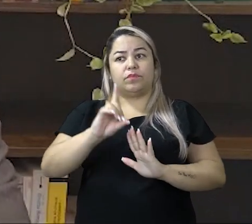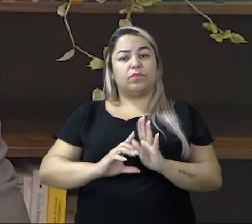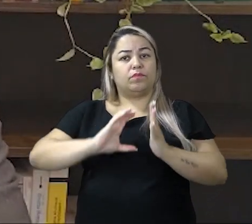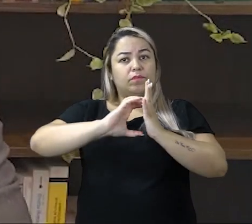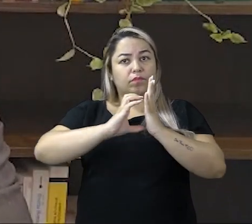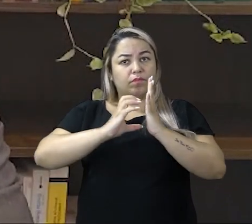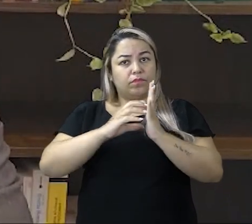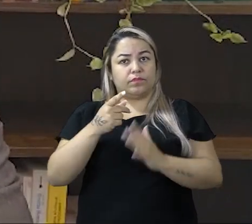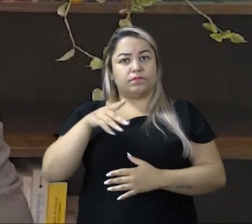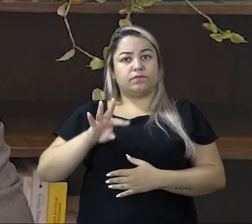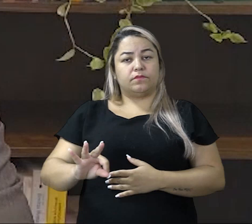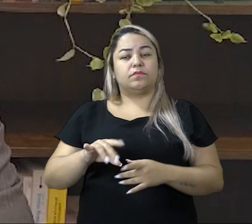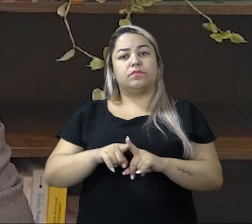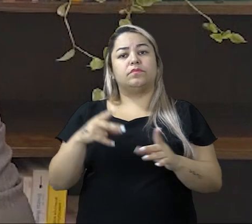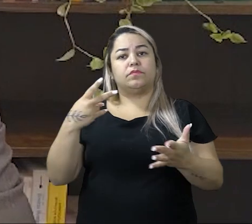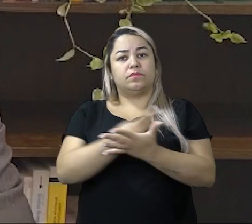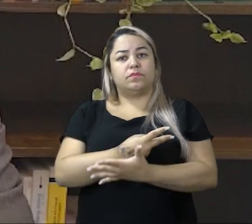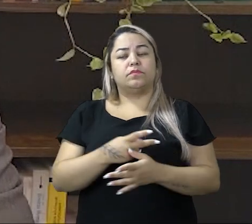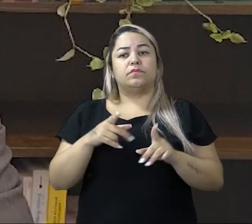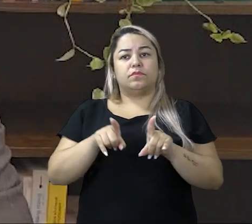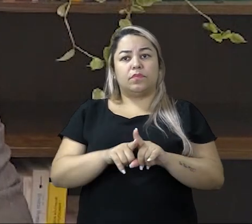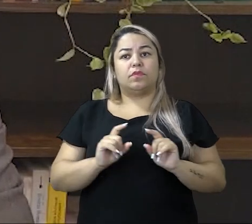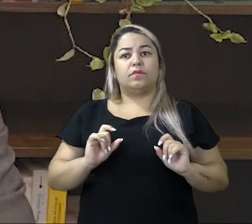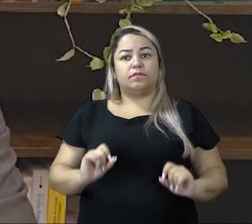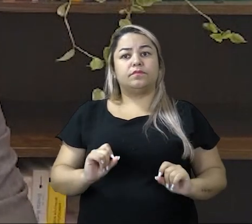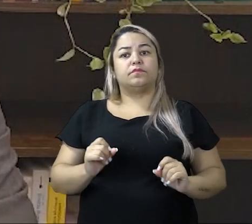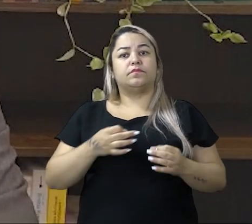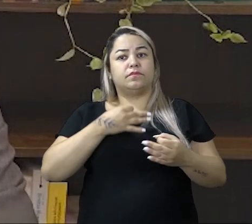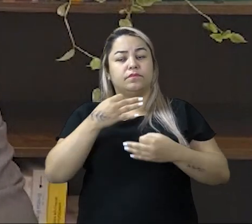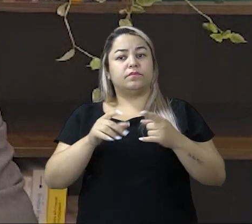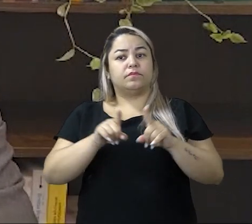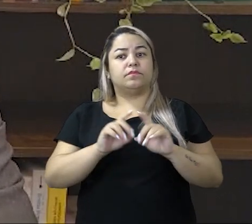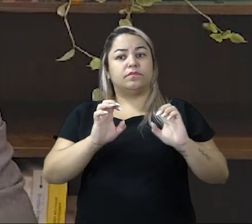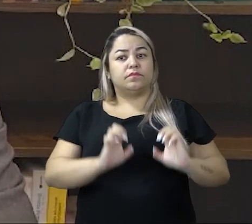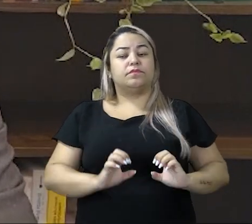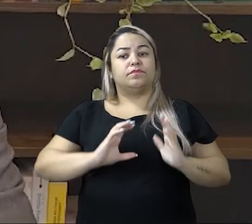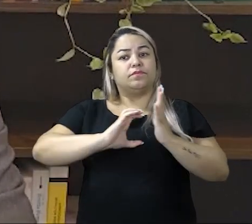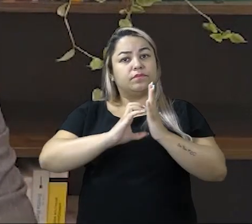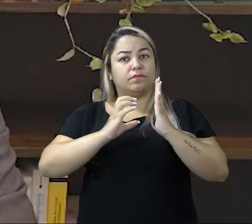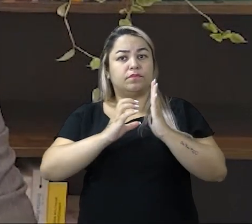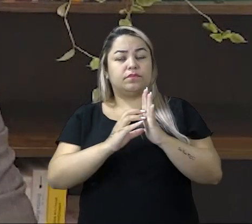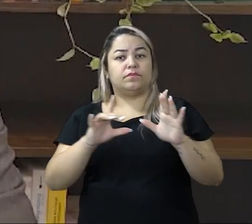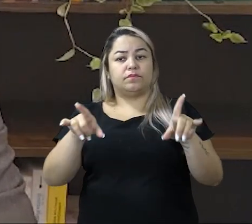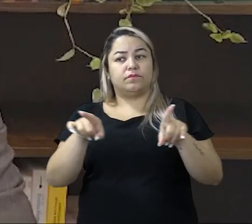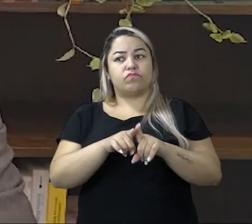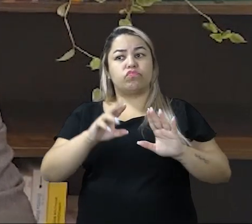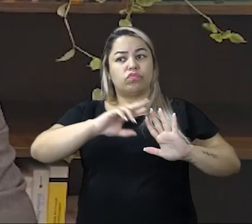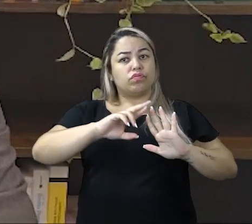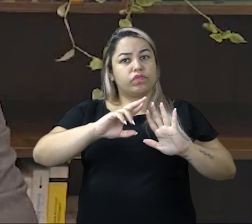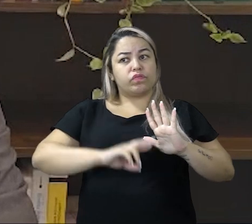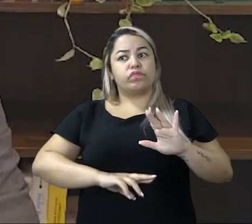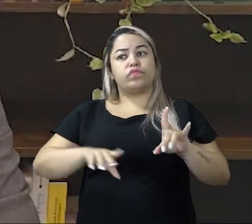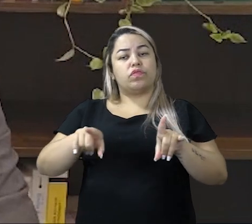eleições diretas do Partido dos Trabalhadores. Ele vai acontecer em todo o Brasil, ele é regulamentado pelo Estatuto do Partido e também